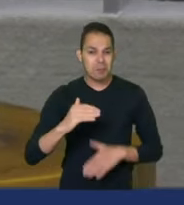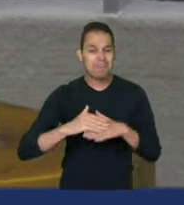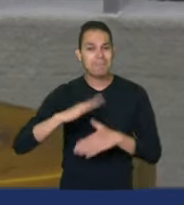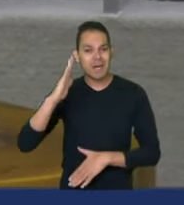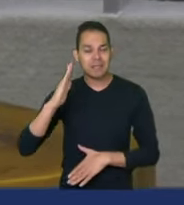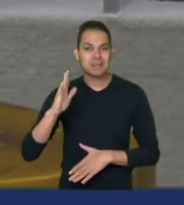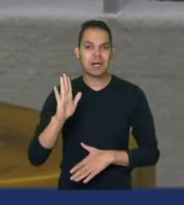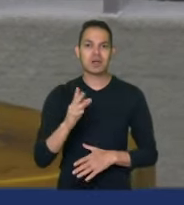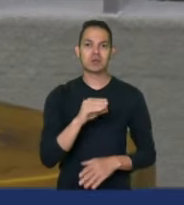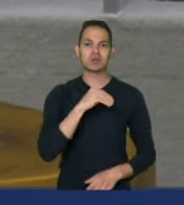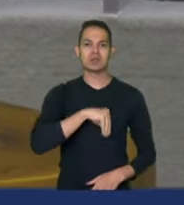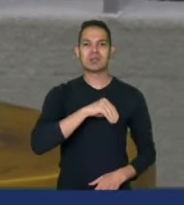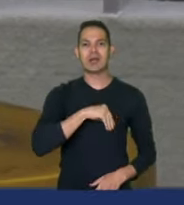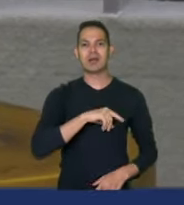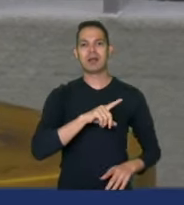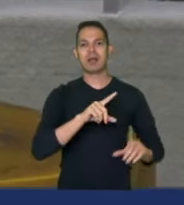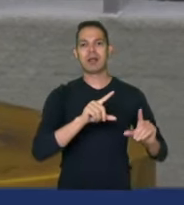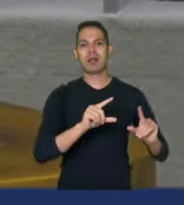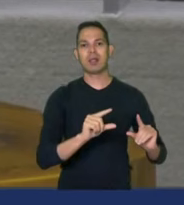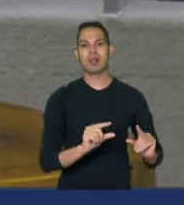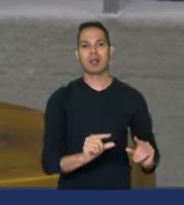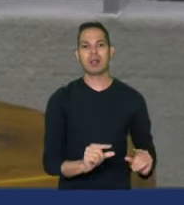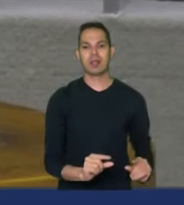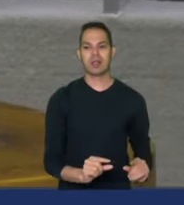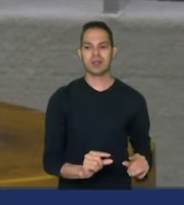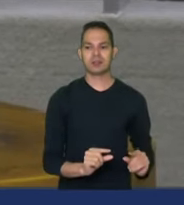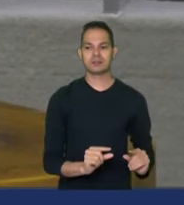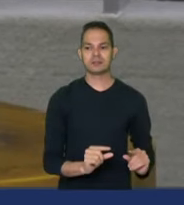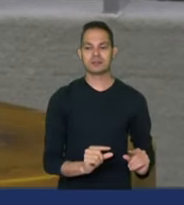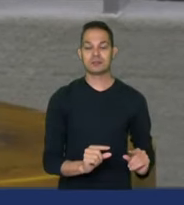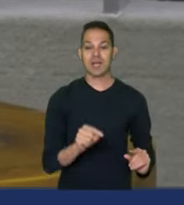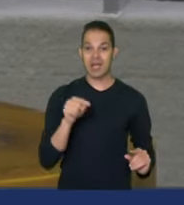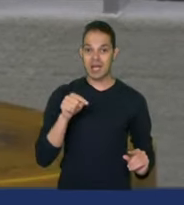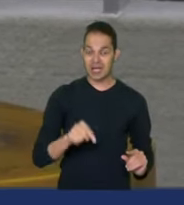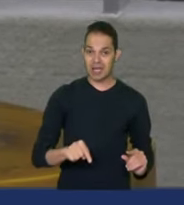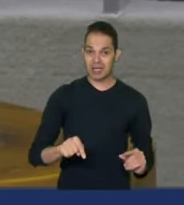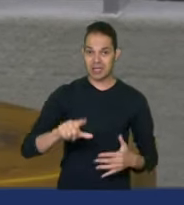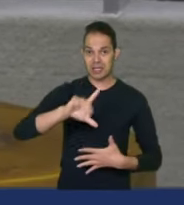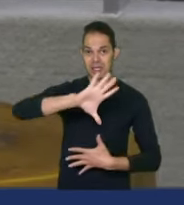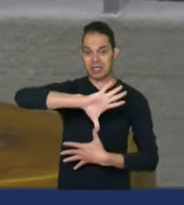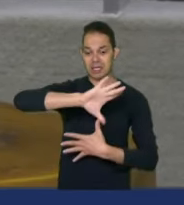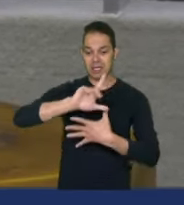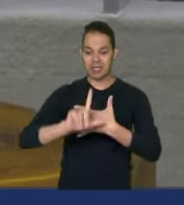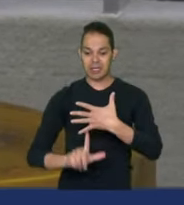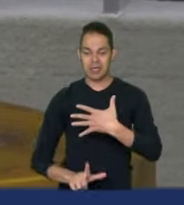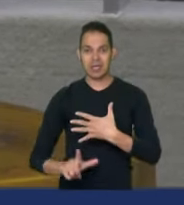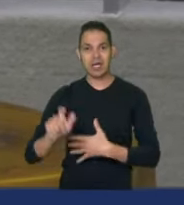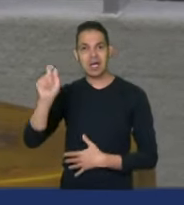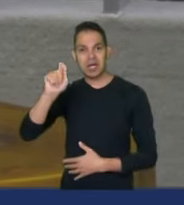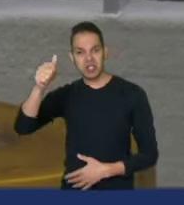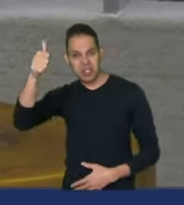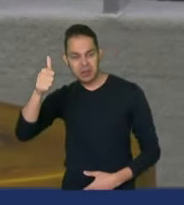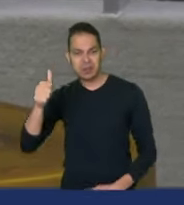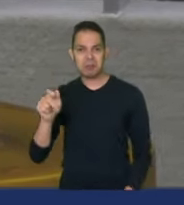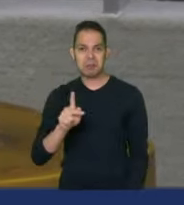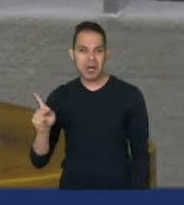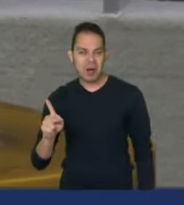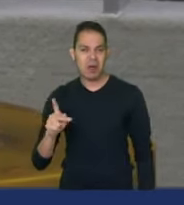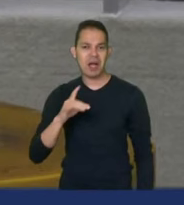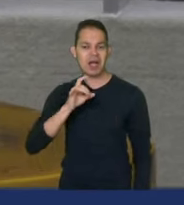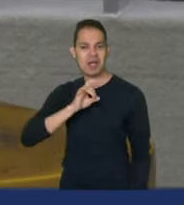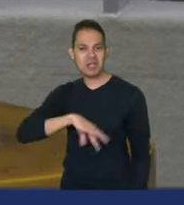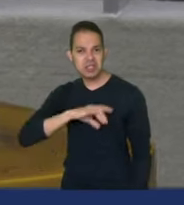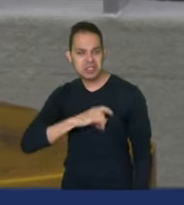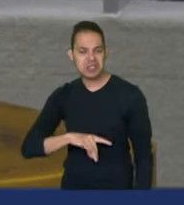menor salário mínimo praticamente do mundo. Aqui na América Latina, nós perdemos para Argentina, Uruguai, Paraguai, Chile, Equador.